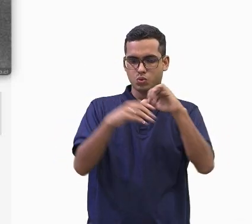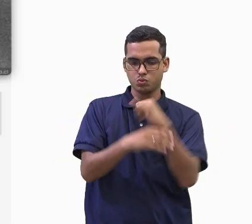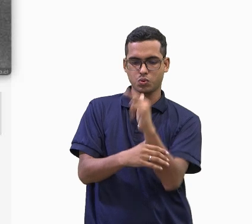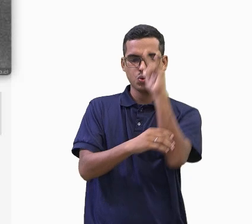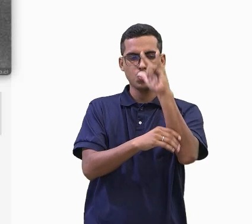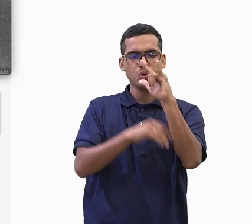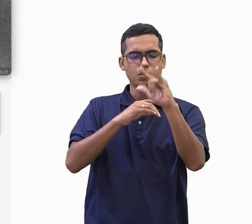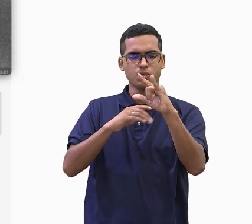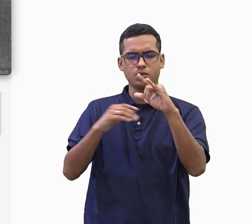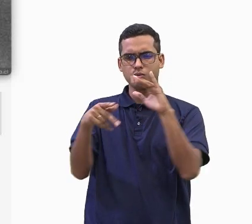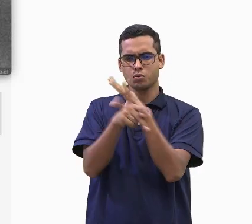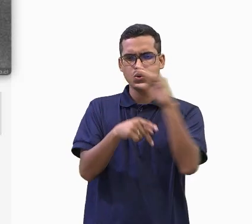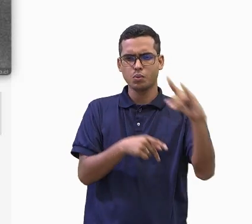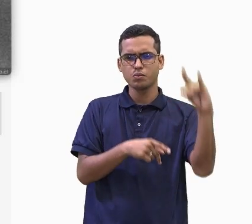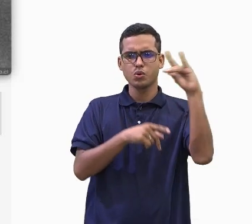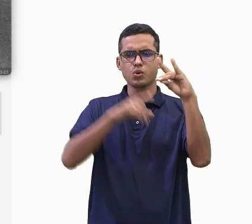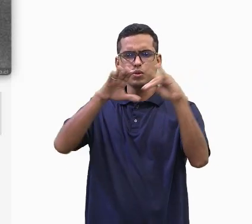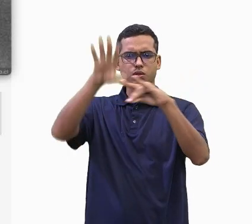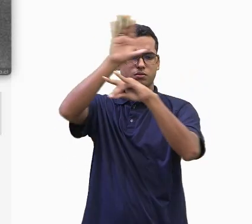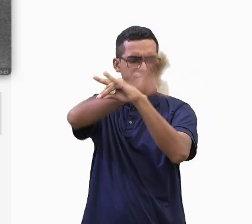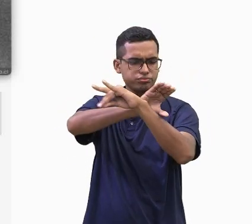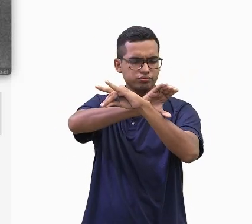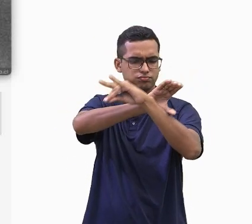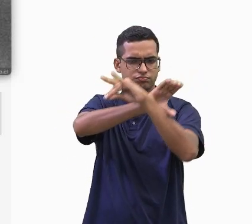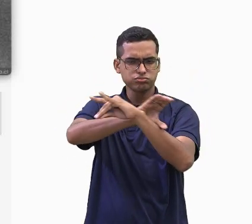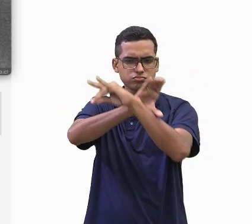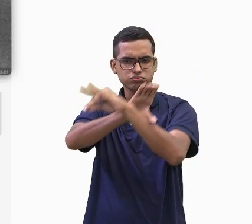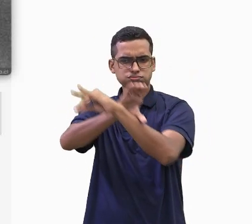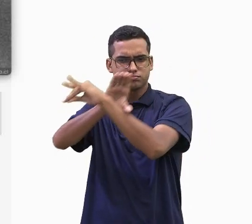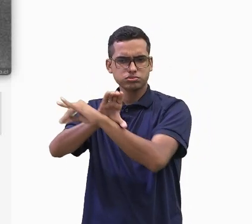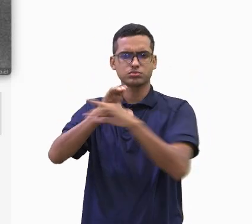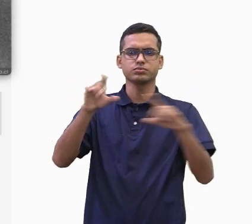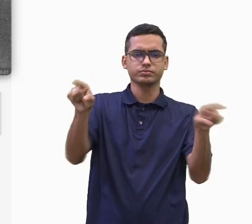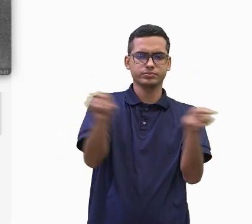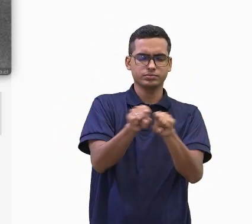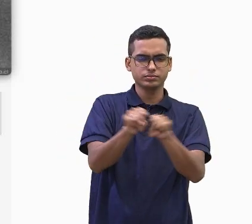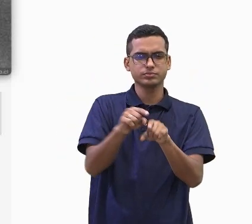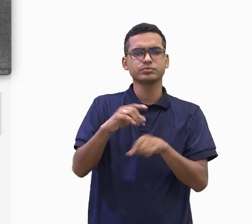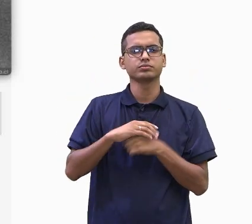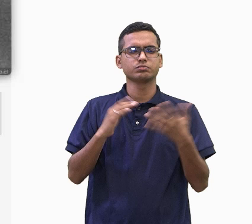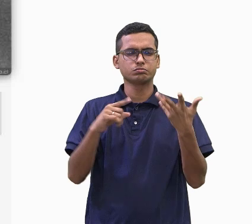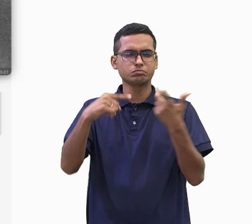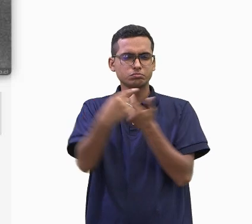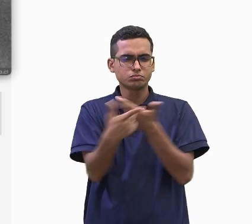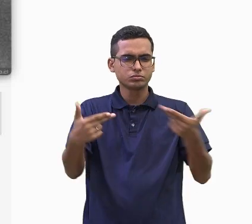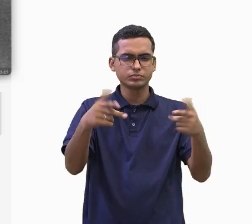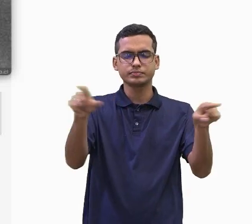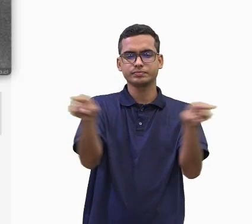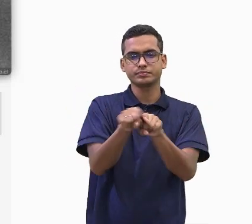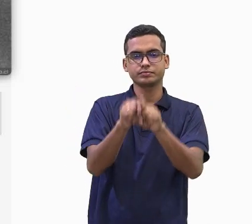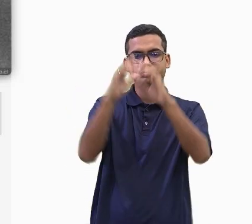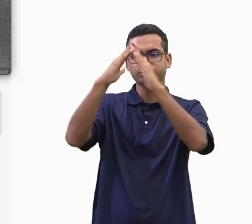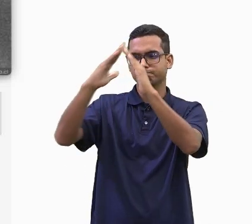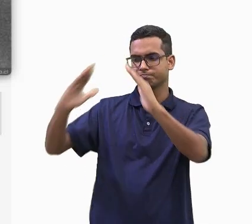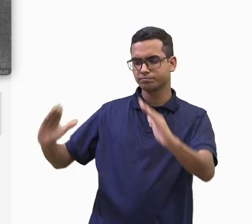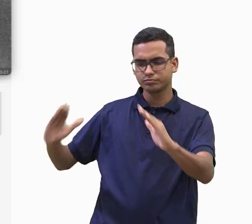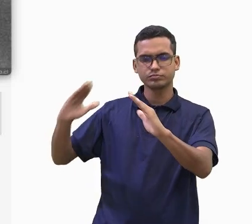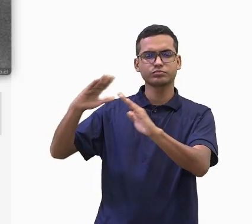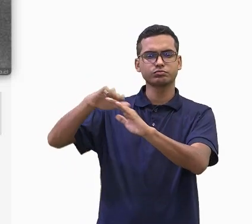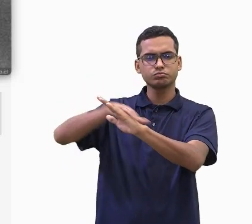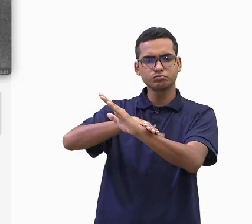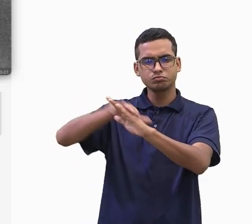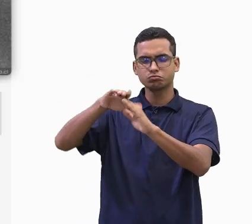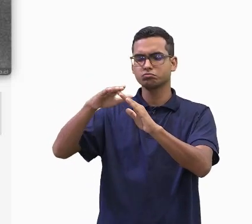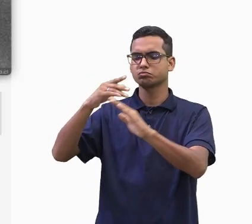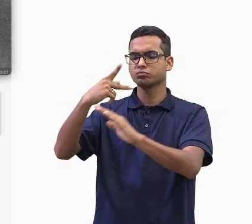a esse tipo climático, feitas de madeira e de palha, porque tem que ser uma habitação que consiga reter